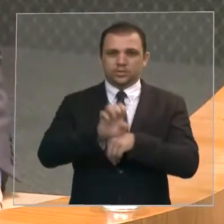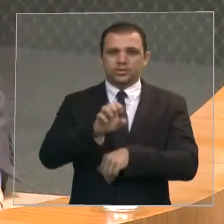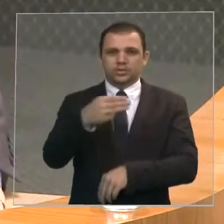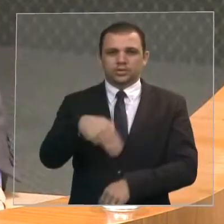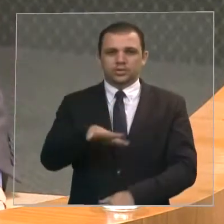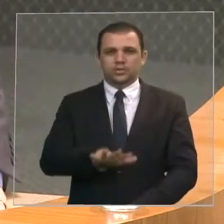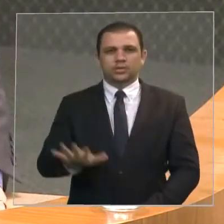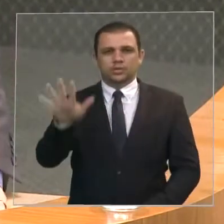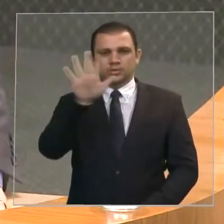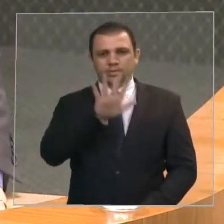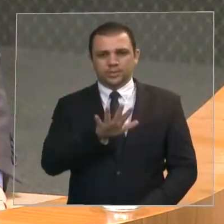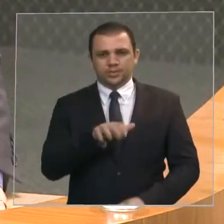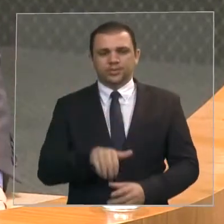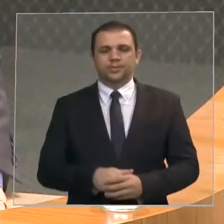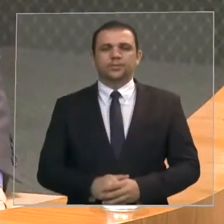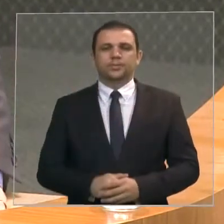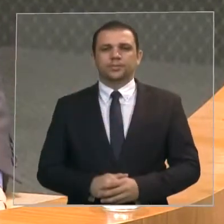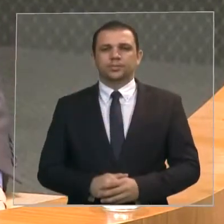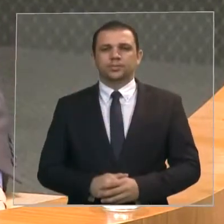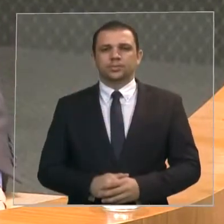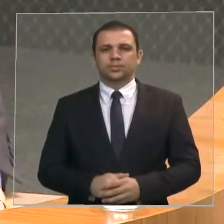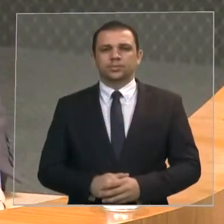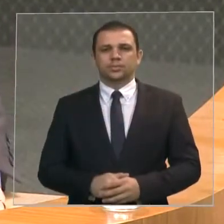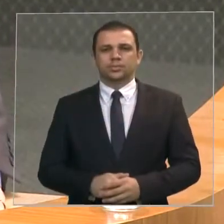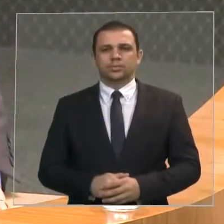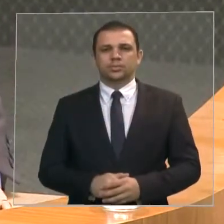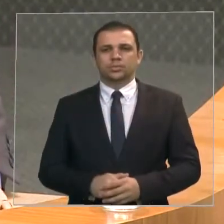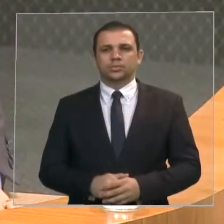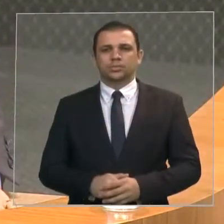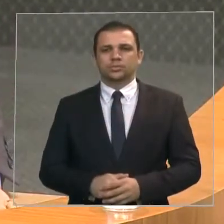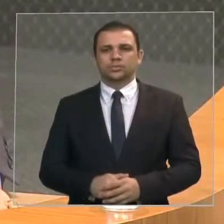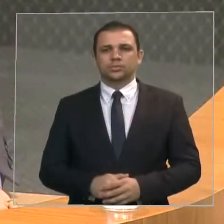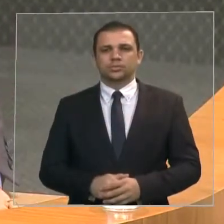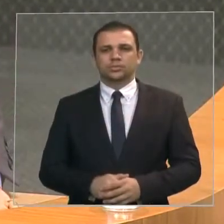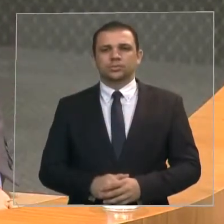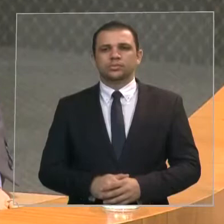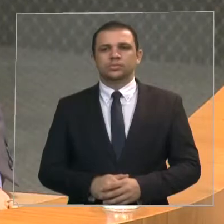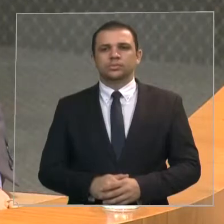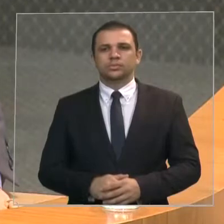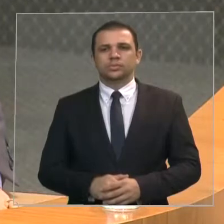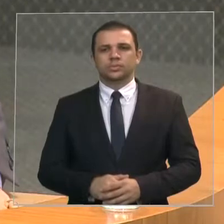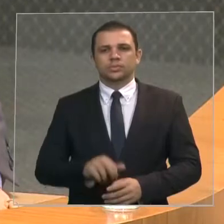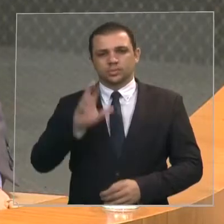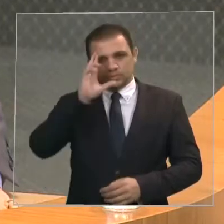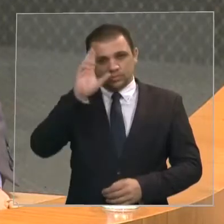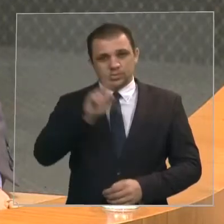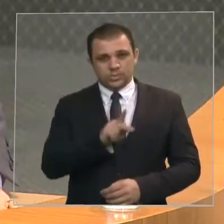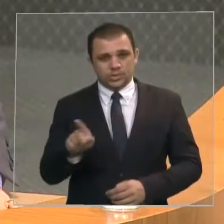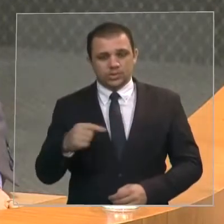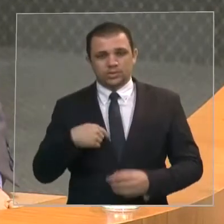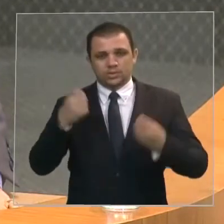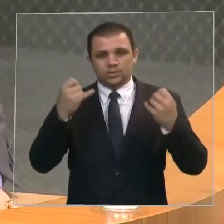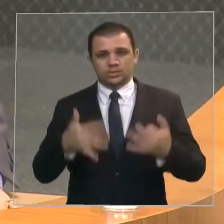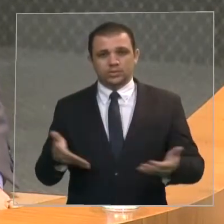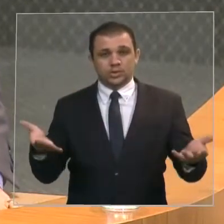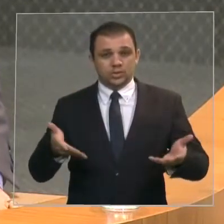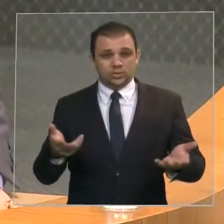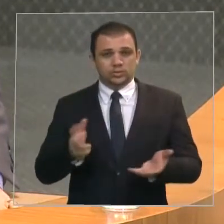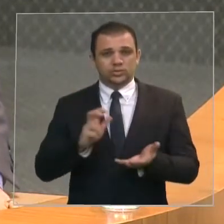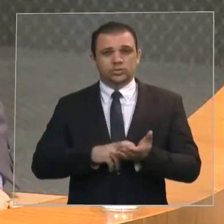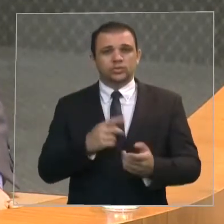Senhor presidente, eu destaco na manhã de hoje, nós temos feito uma atuação